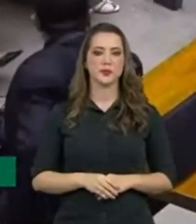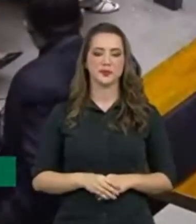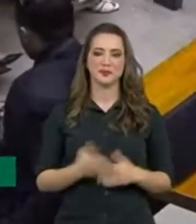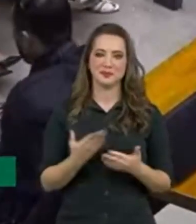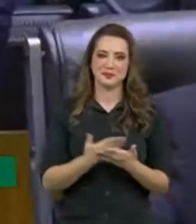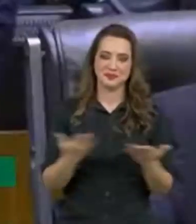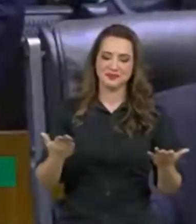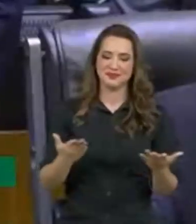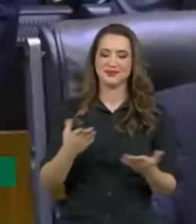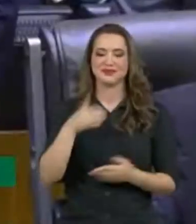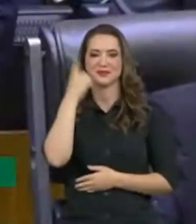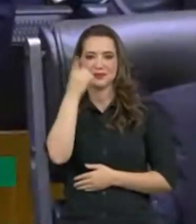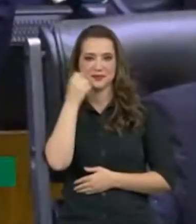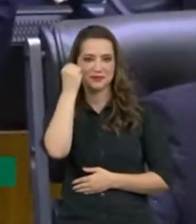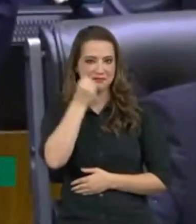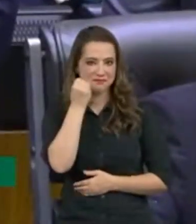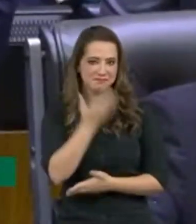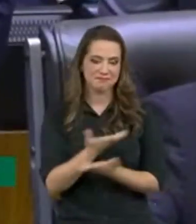senhores parlamentares,